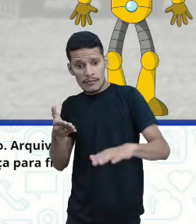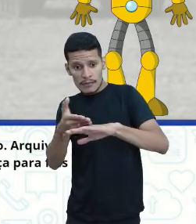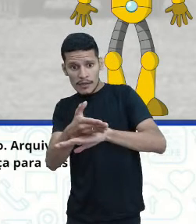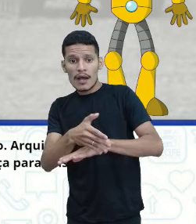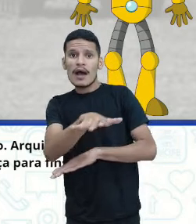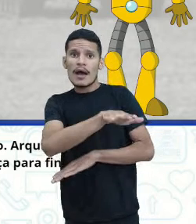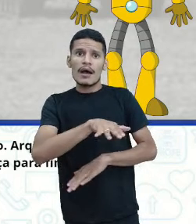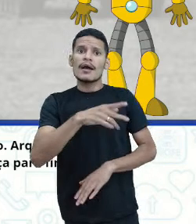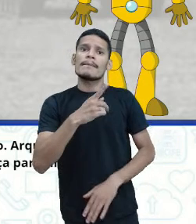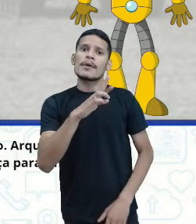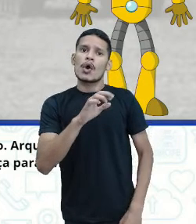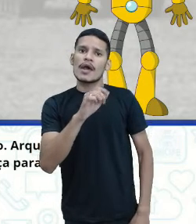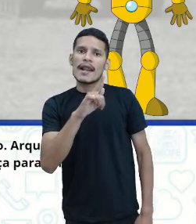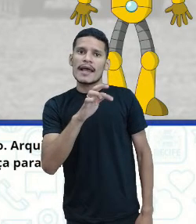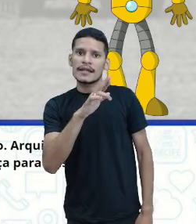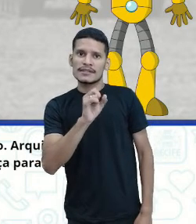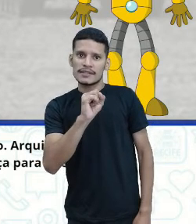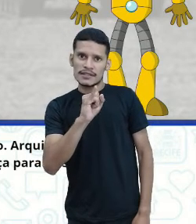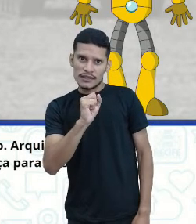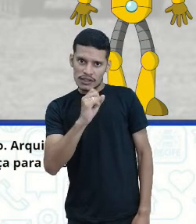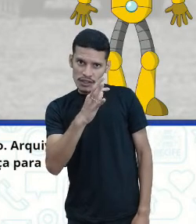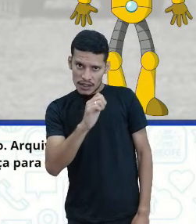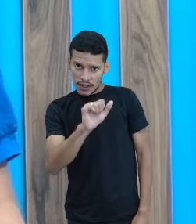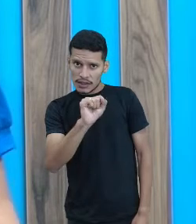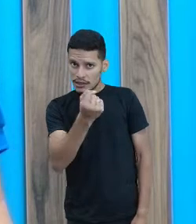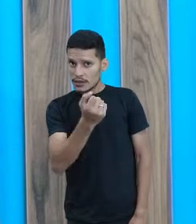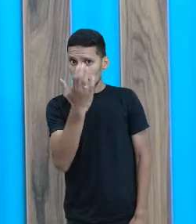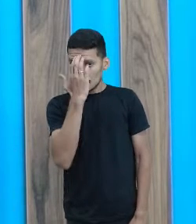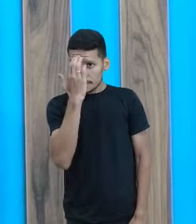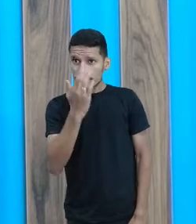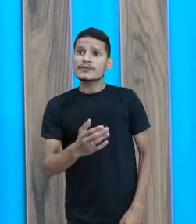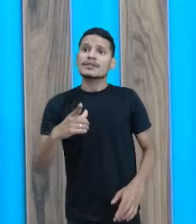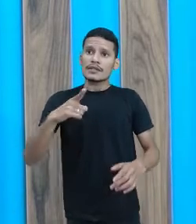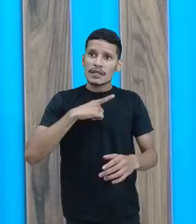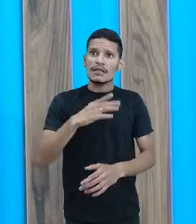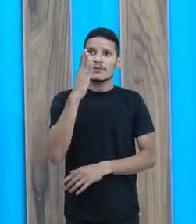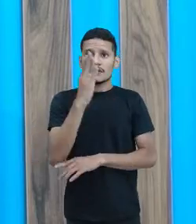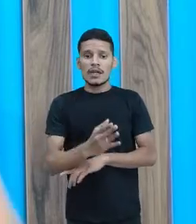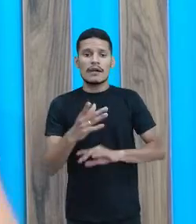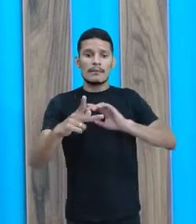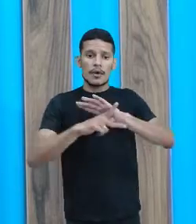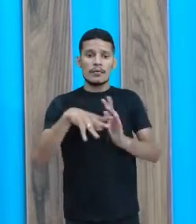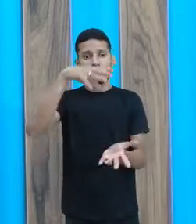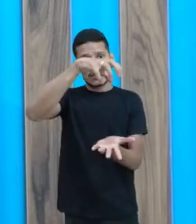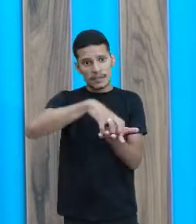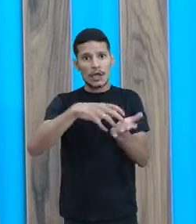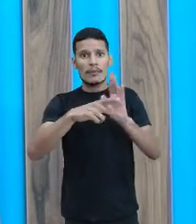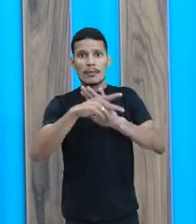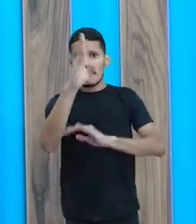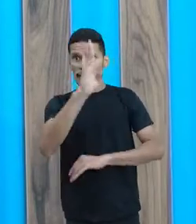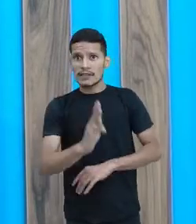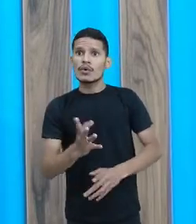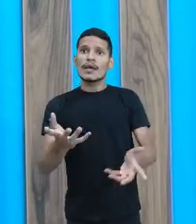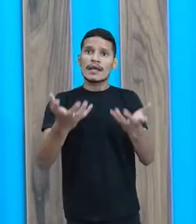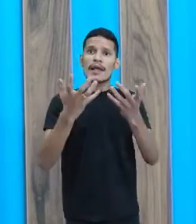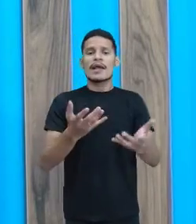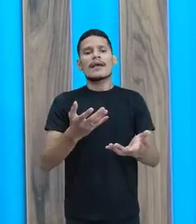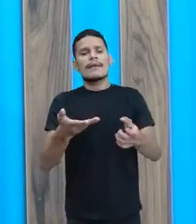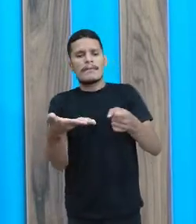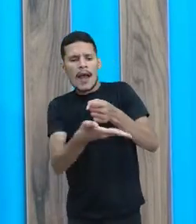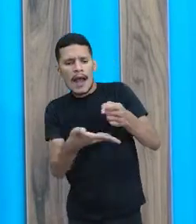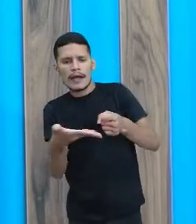mais progressistas, né, daquele comício, né, que a gente falou lá da Central do Brasil, em que ele anunciou fazer reformas de